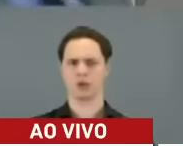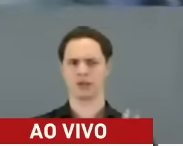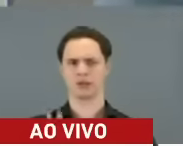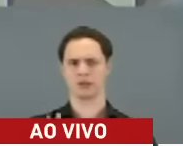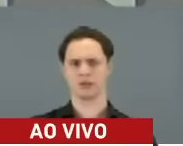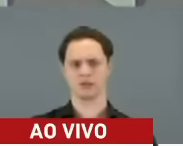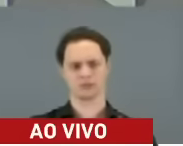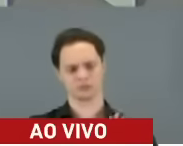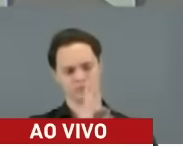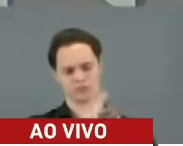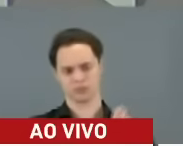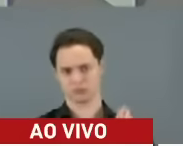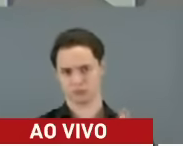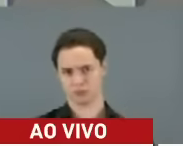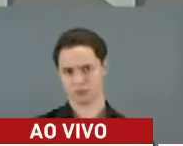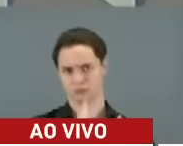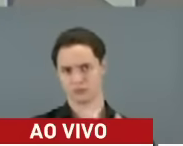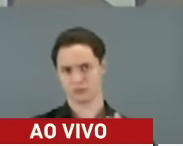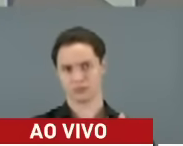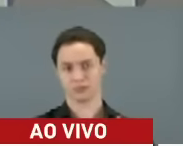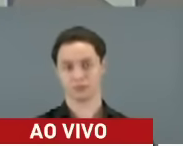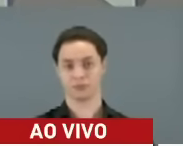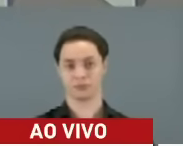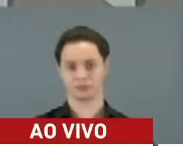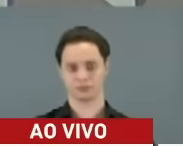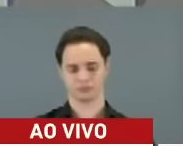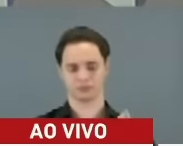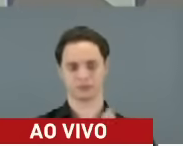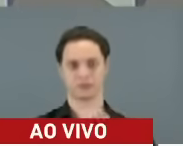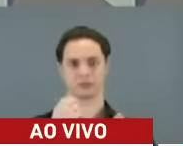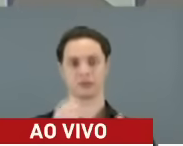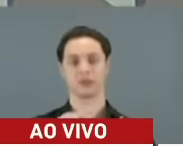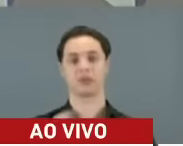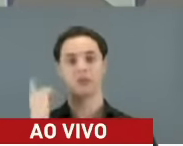relação a isso. Então, o primeiro é o senador Rubem.